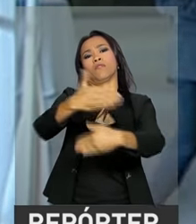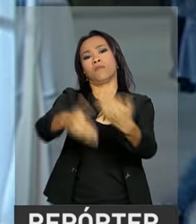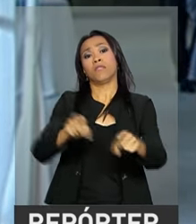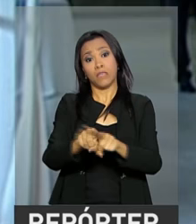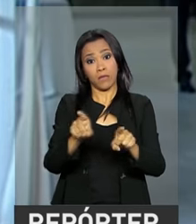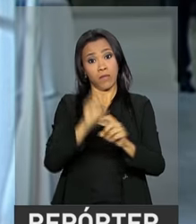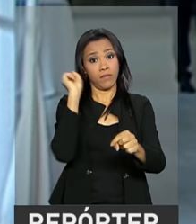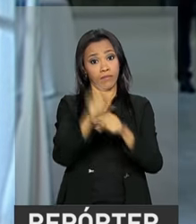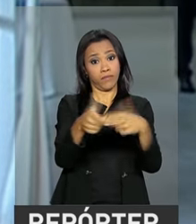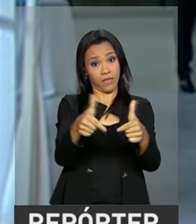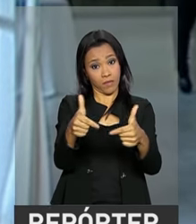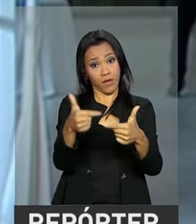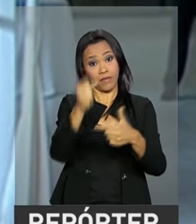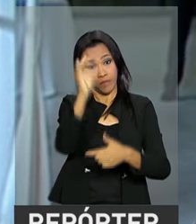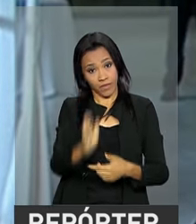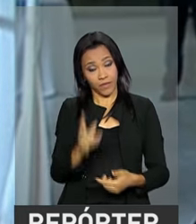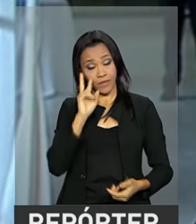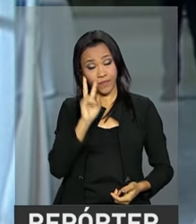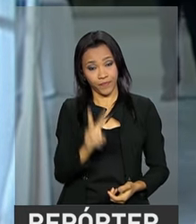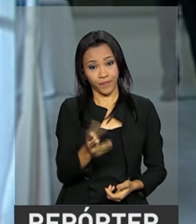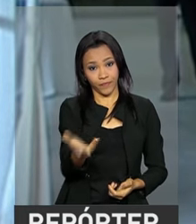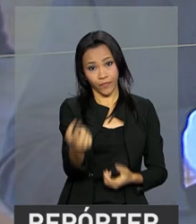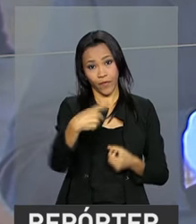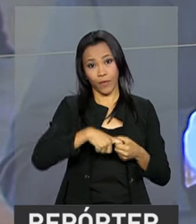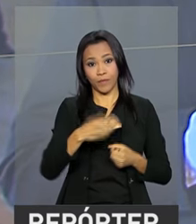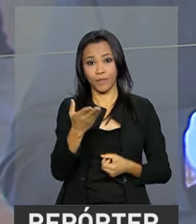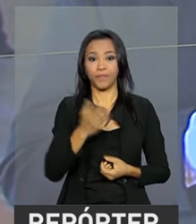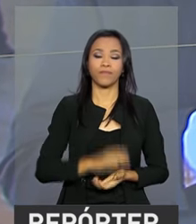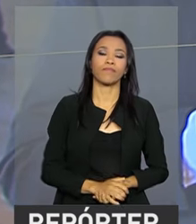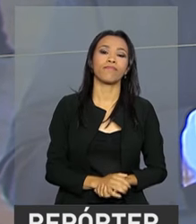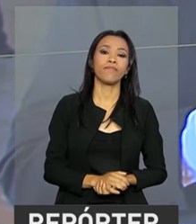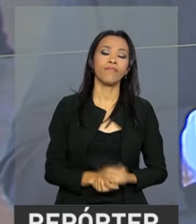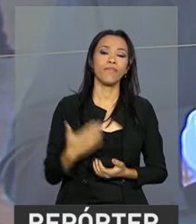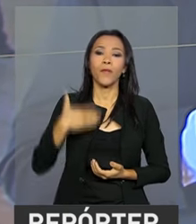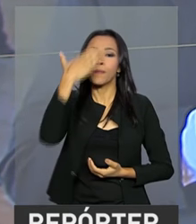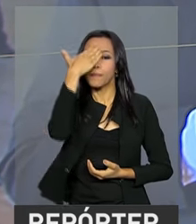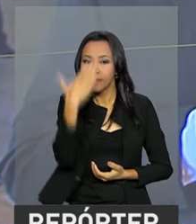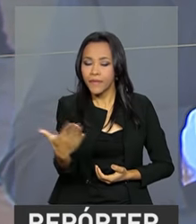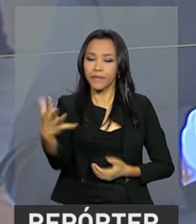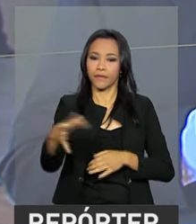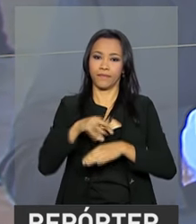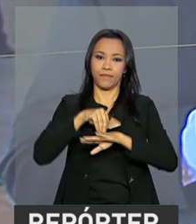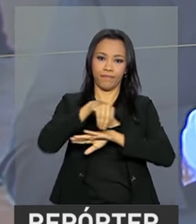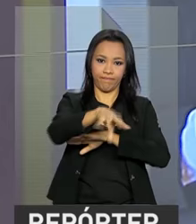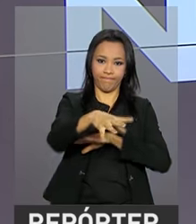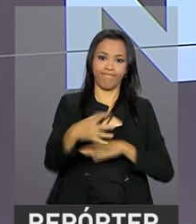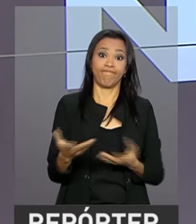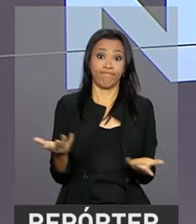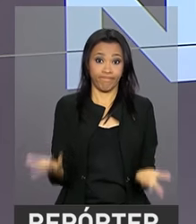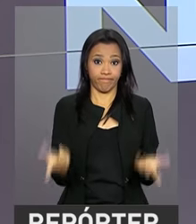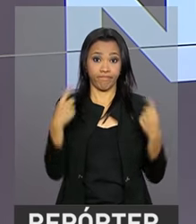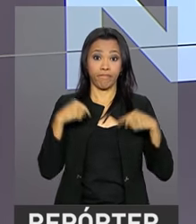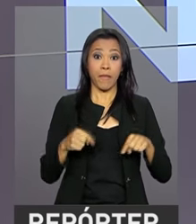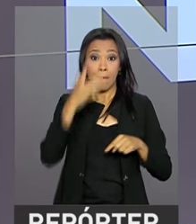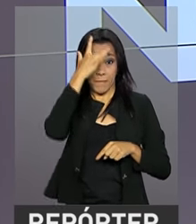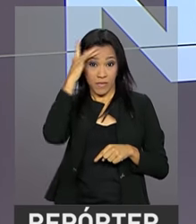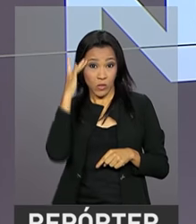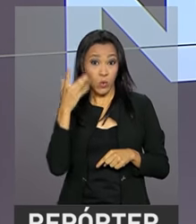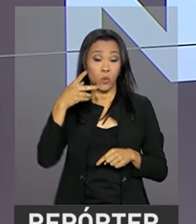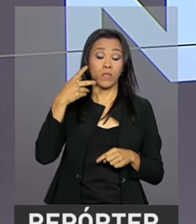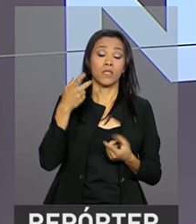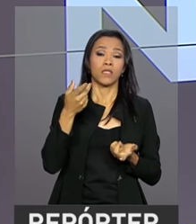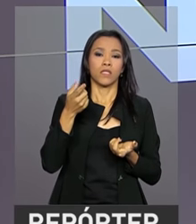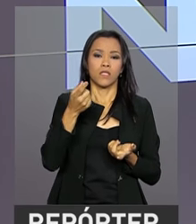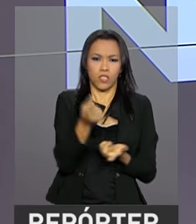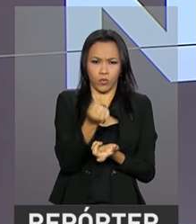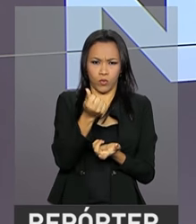de empregos no país. Leandro, volto com você. Tá ok, João Pedro, obrigado pelas suas informações. E olha, investidores nacionais e